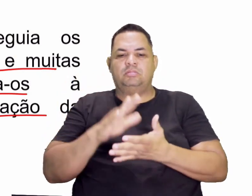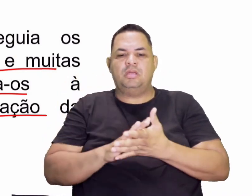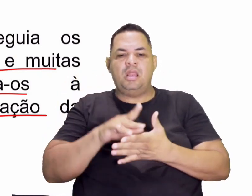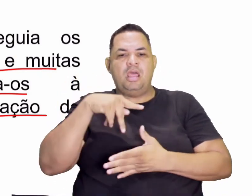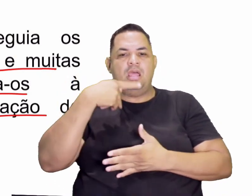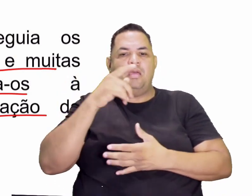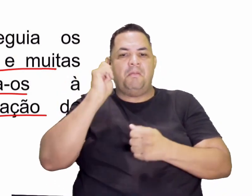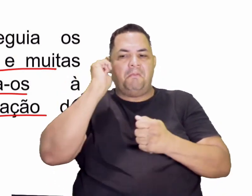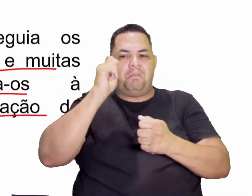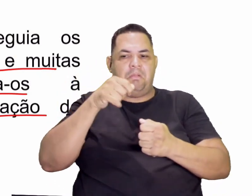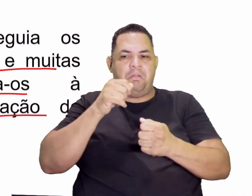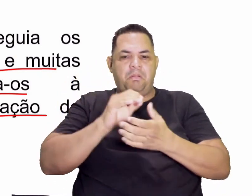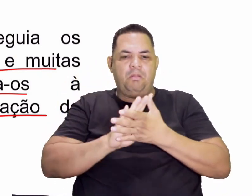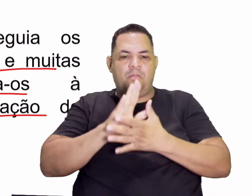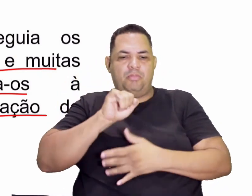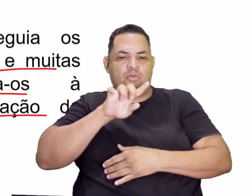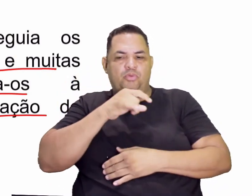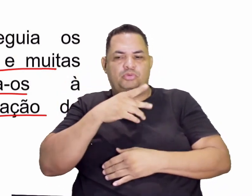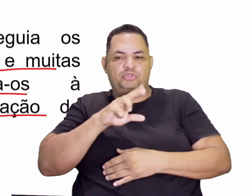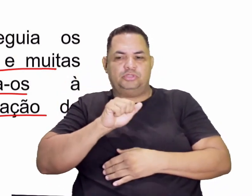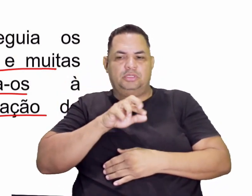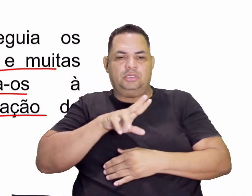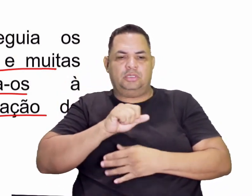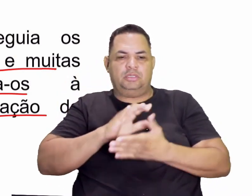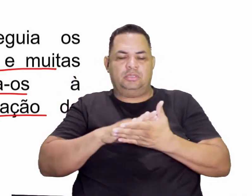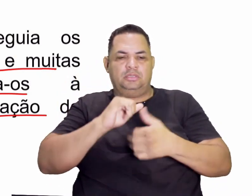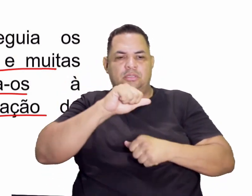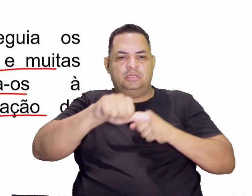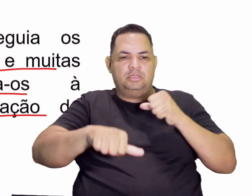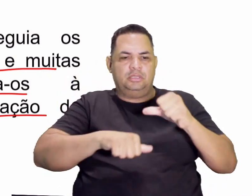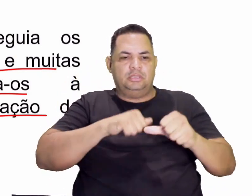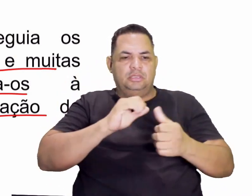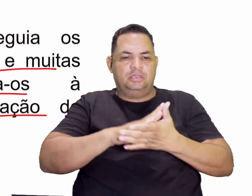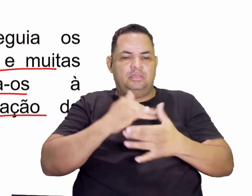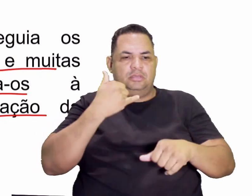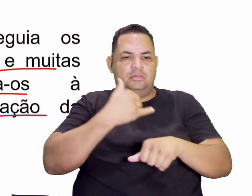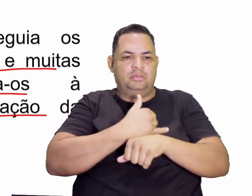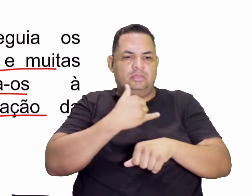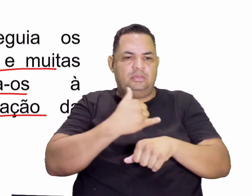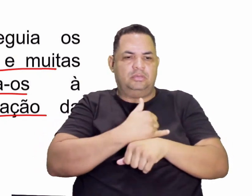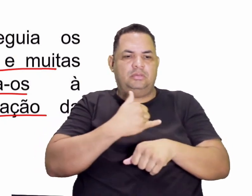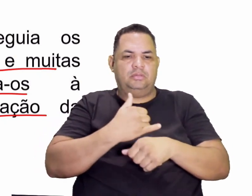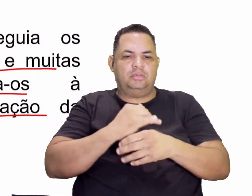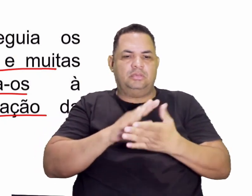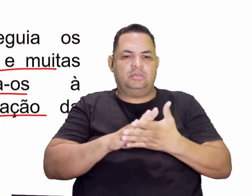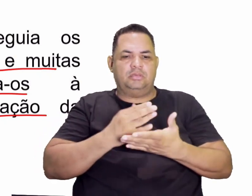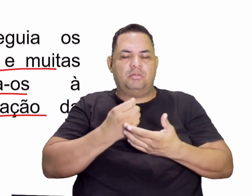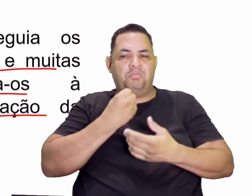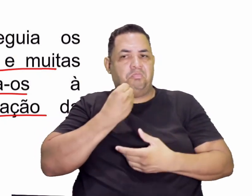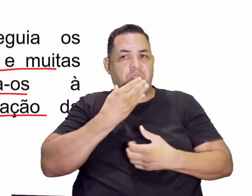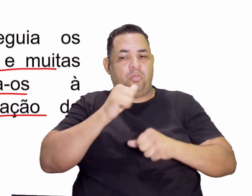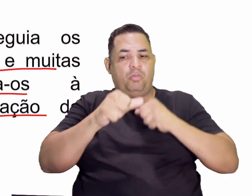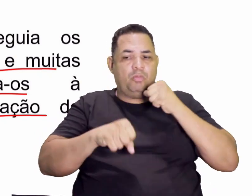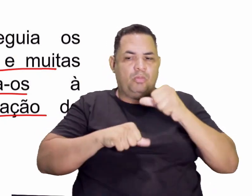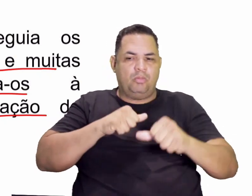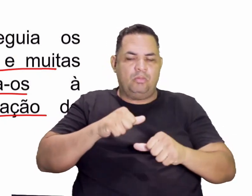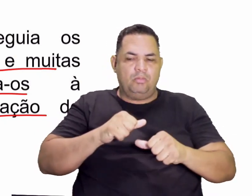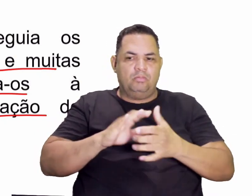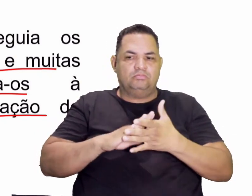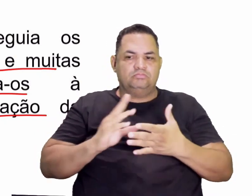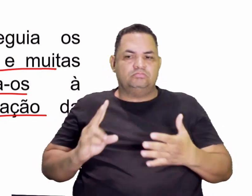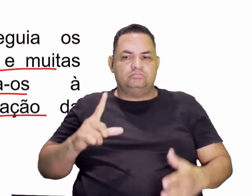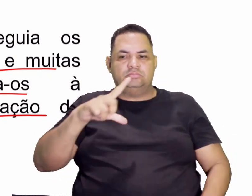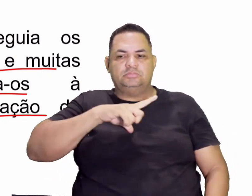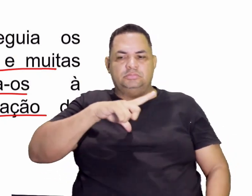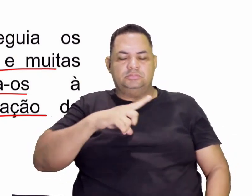bruxaria. Então, assim, ó, transformar um metal pobre em algo bom, bonito, etc.,